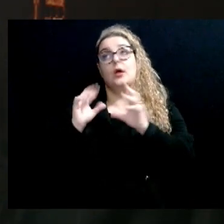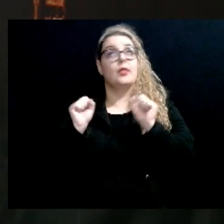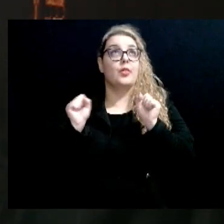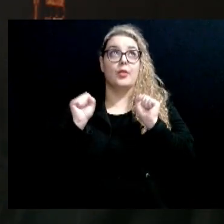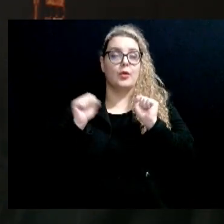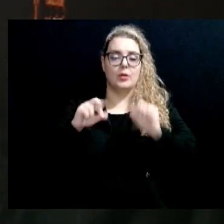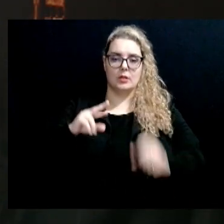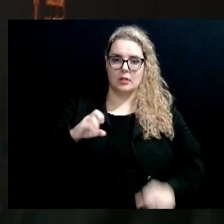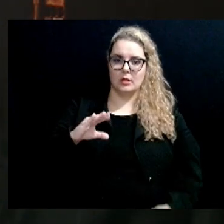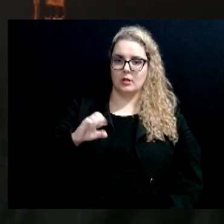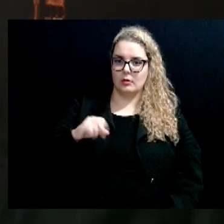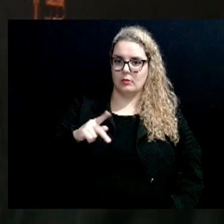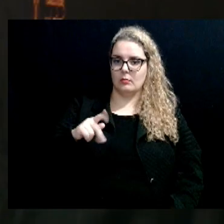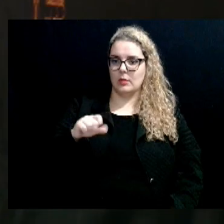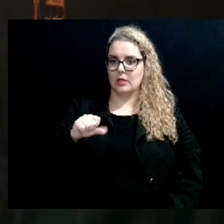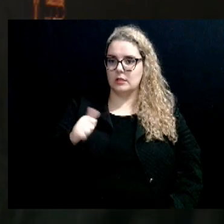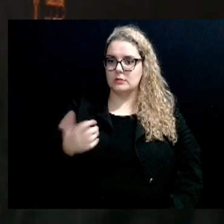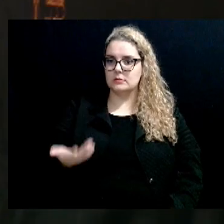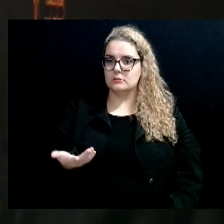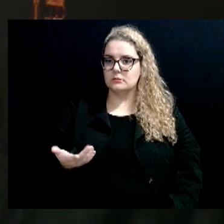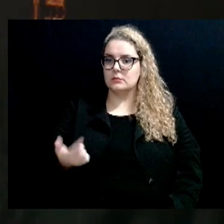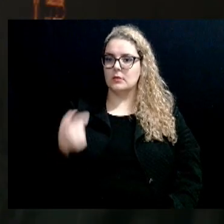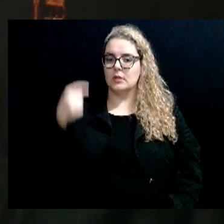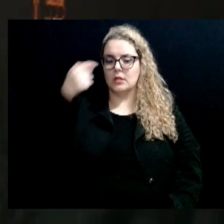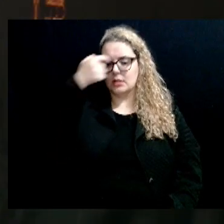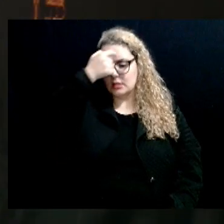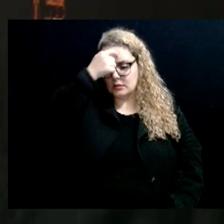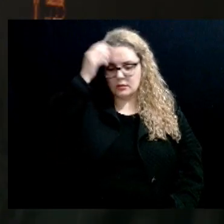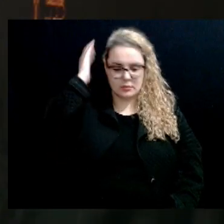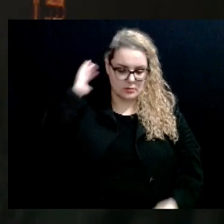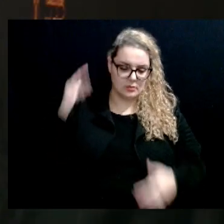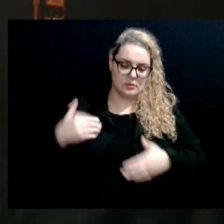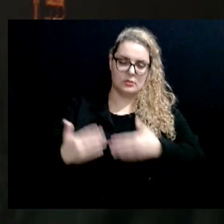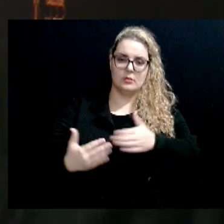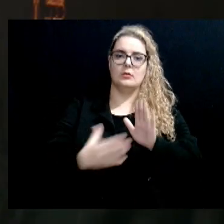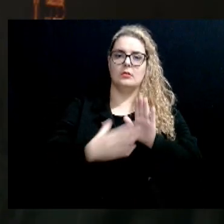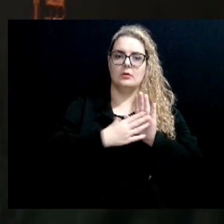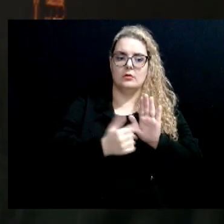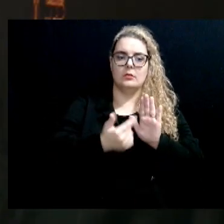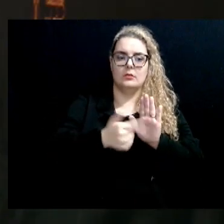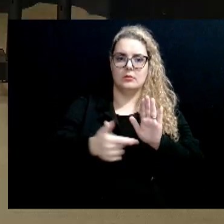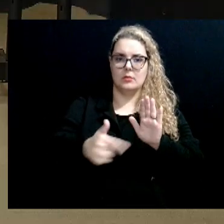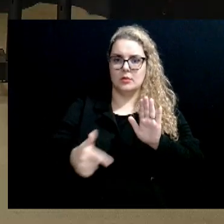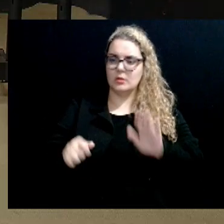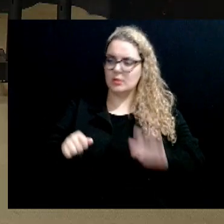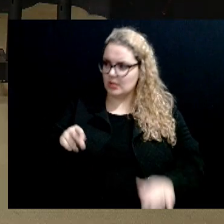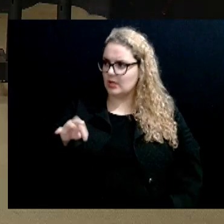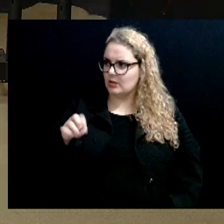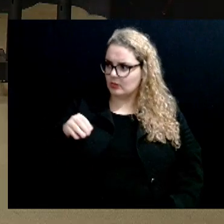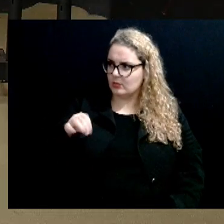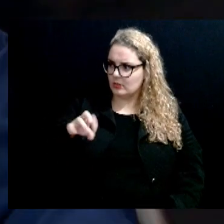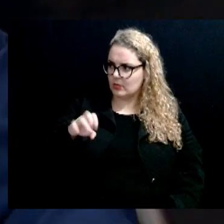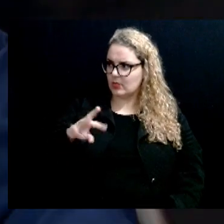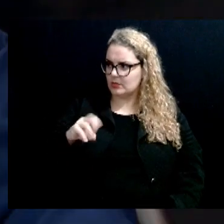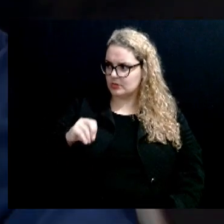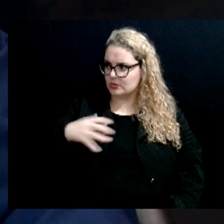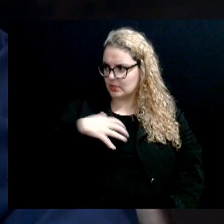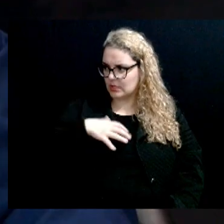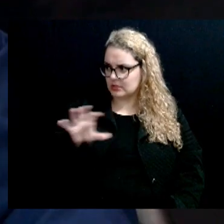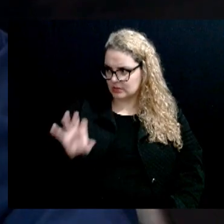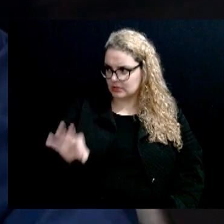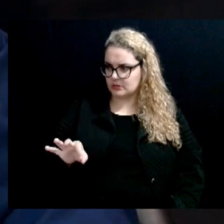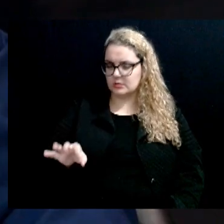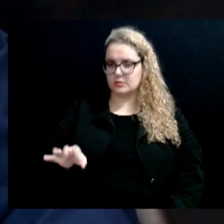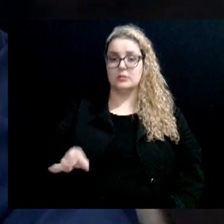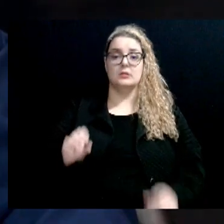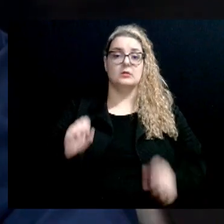isso vai se tornando inconsciente ao longo da vida e a gente vai repetindo esse padrão de forma automática, seria isso? Sim, é um comportamento que acaba